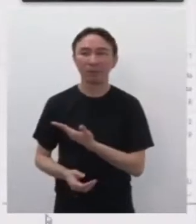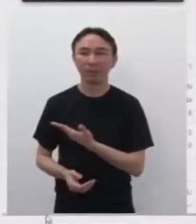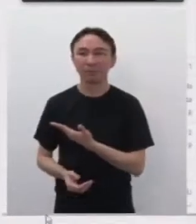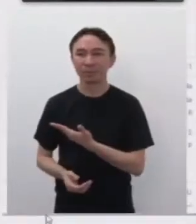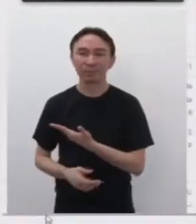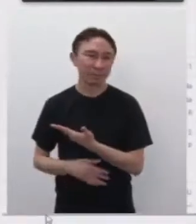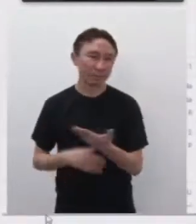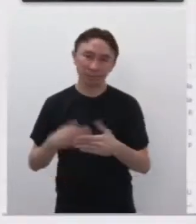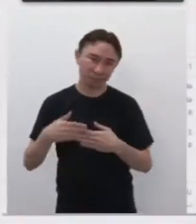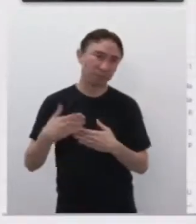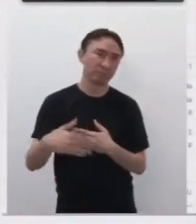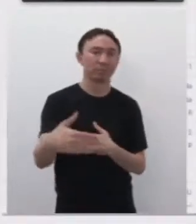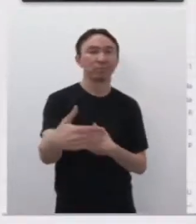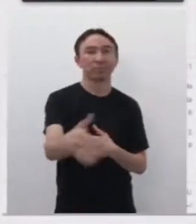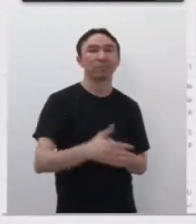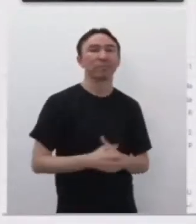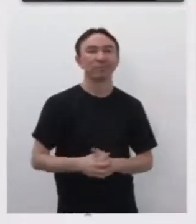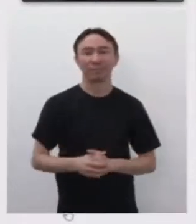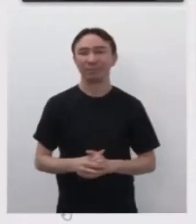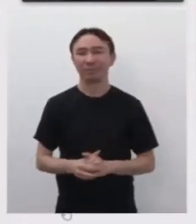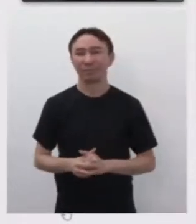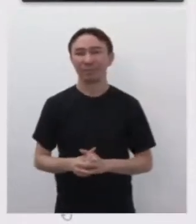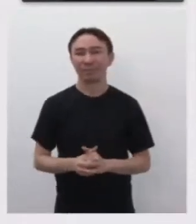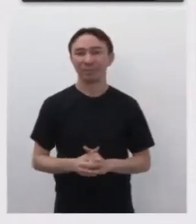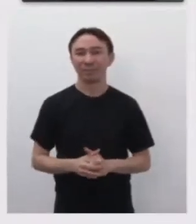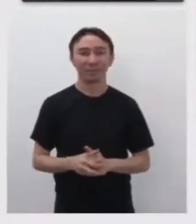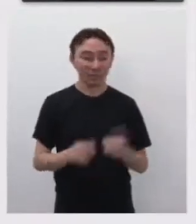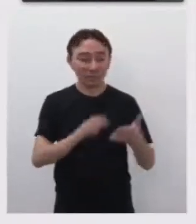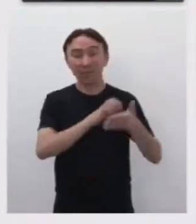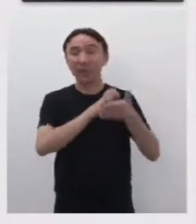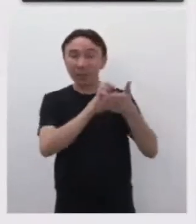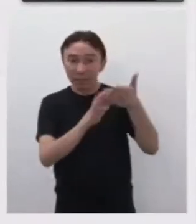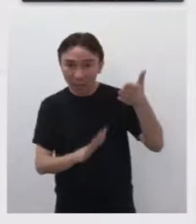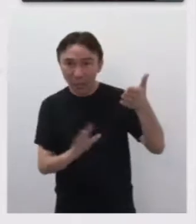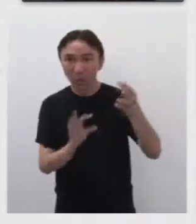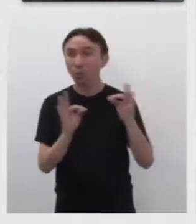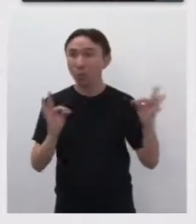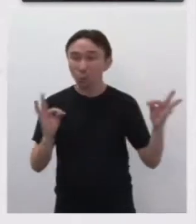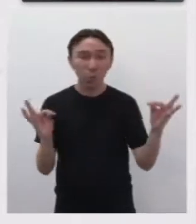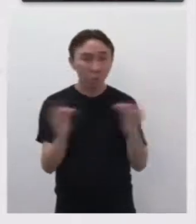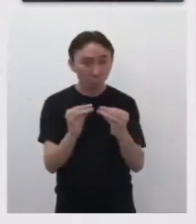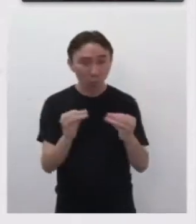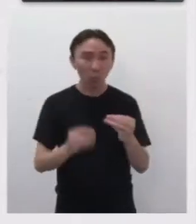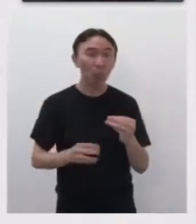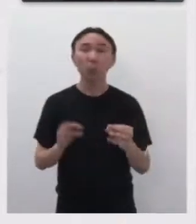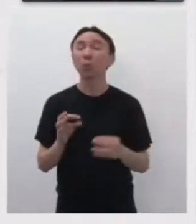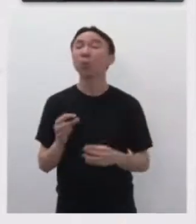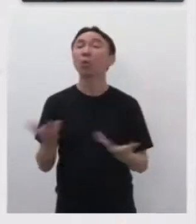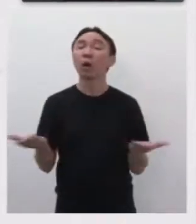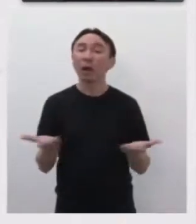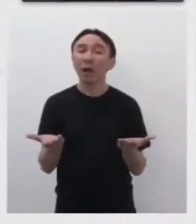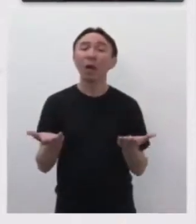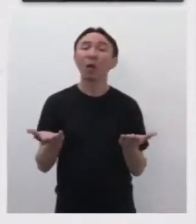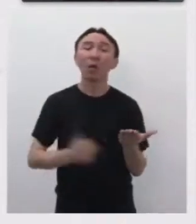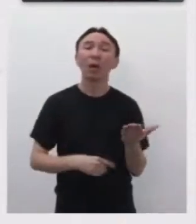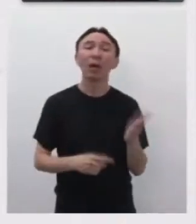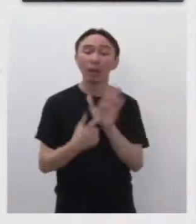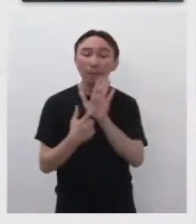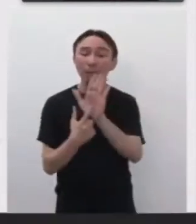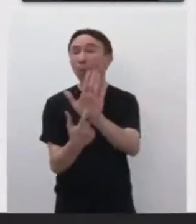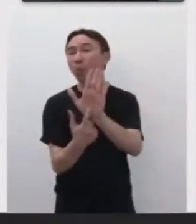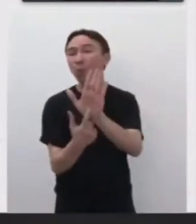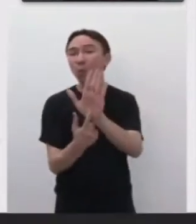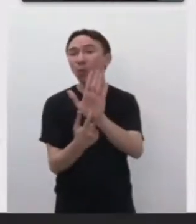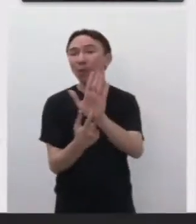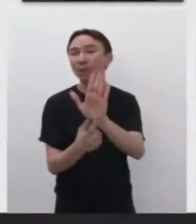por diante. Todos esses exercícios, eles são compartilhados.